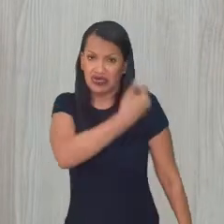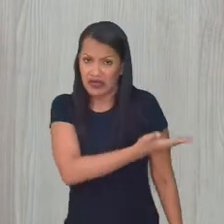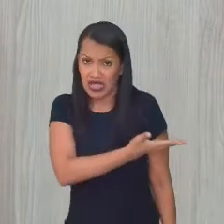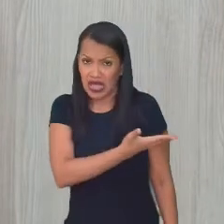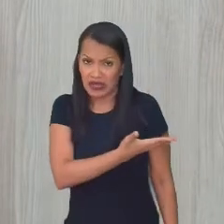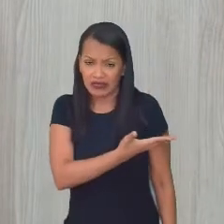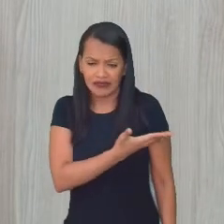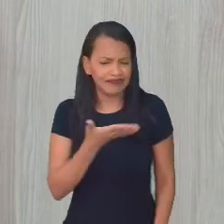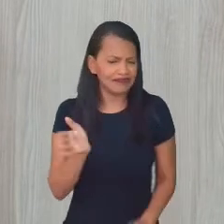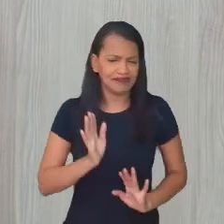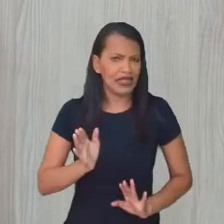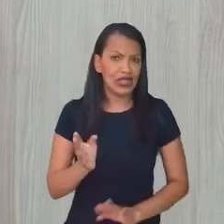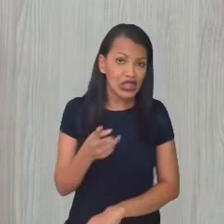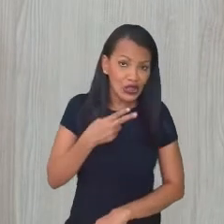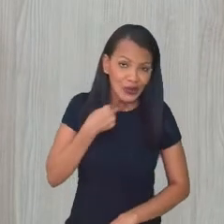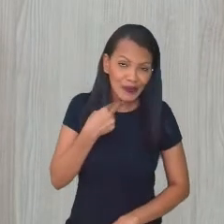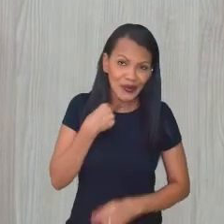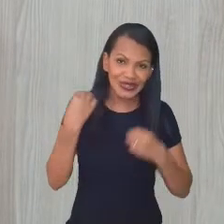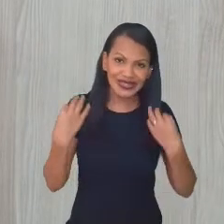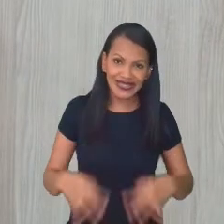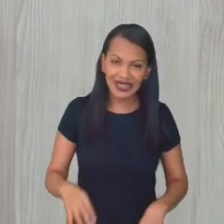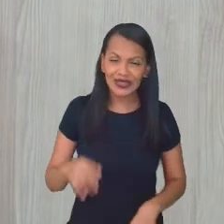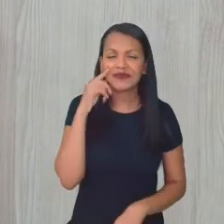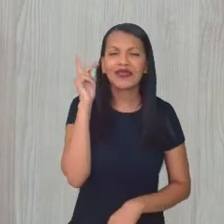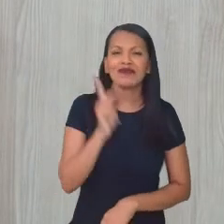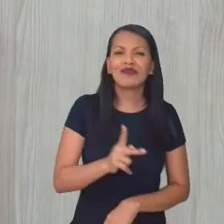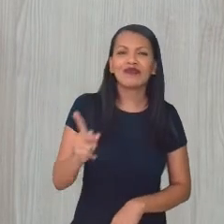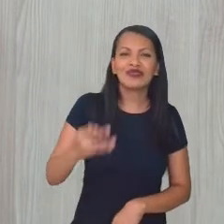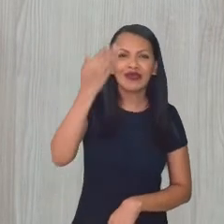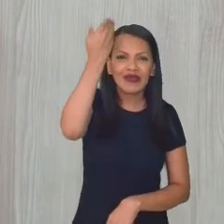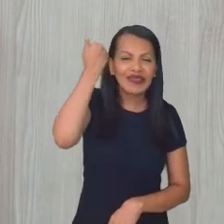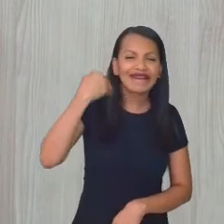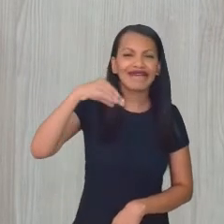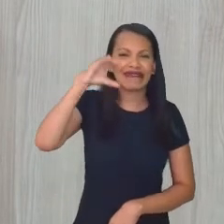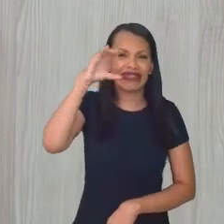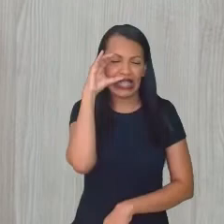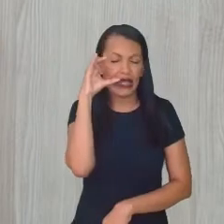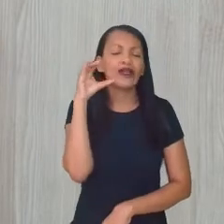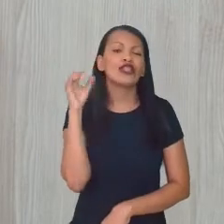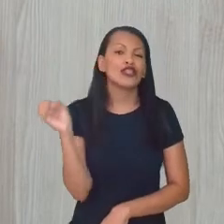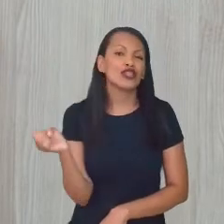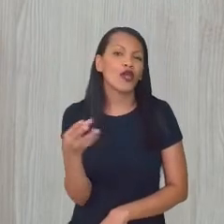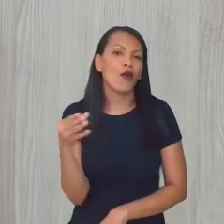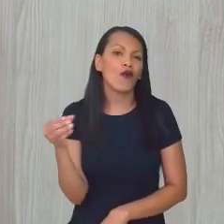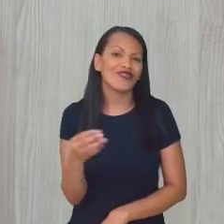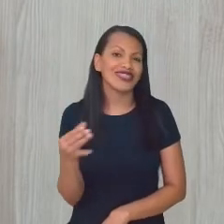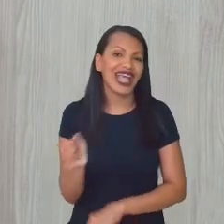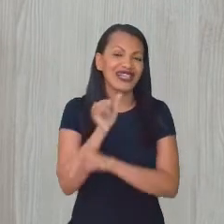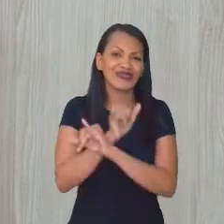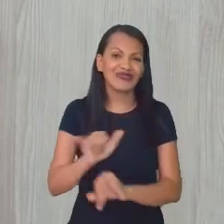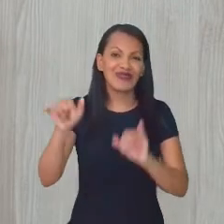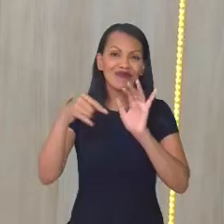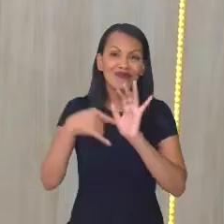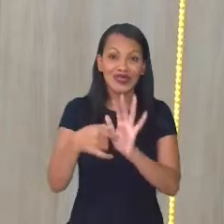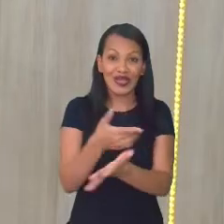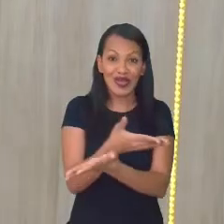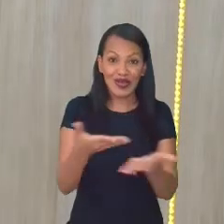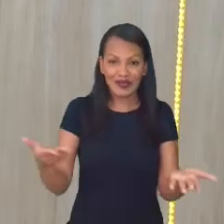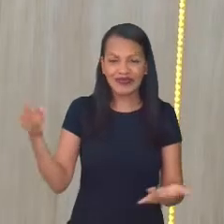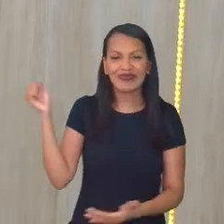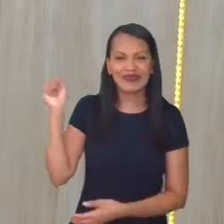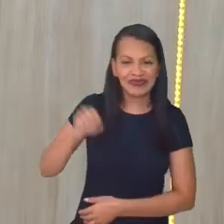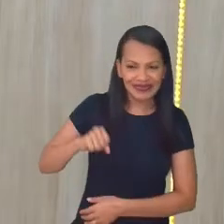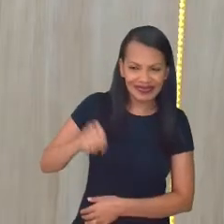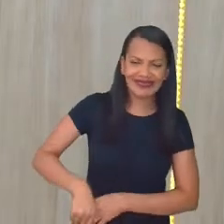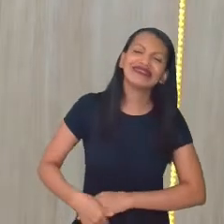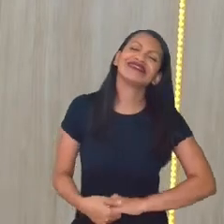tipo de discriminação. E aí a professora Cláudia está cheia de novidades para a nossa aula de hoje, não é isso, Cláudia? É isso, professora Isabel.